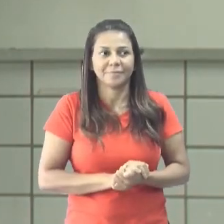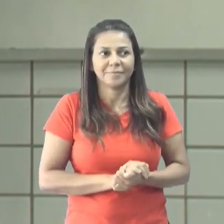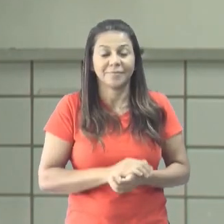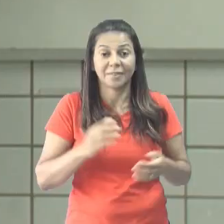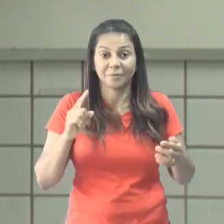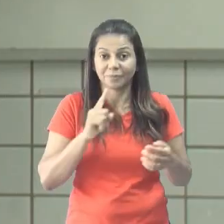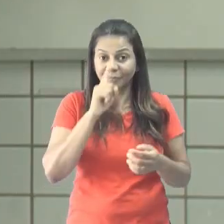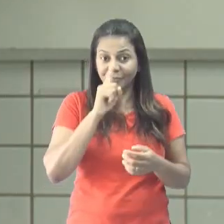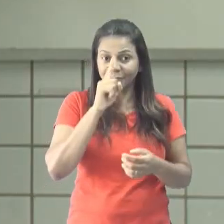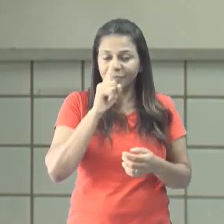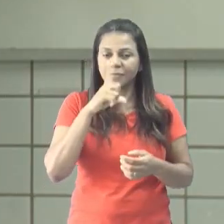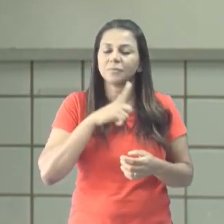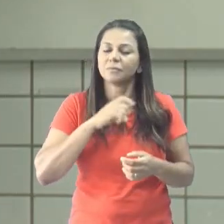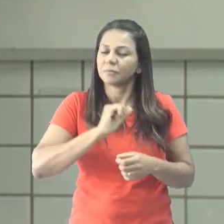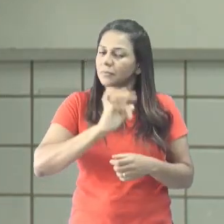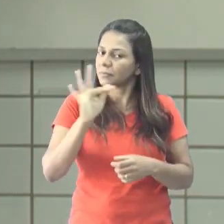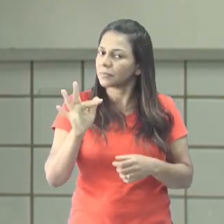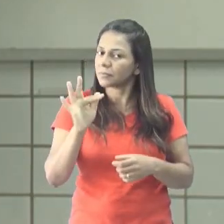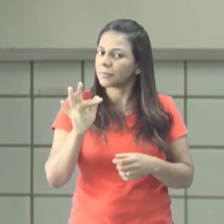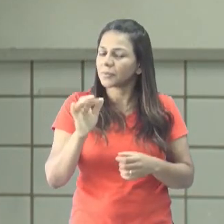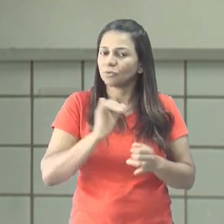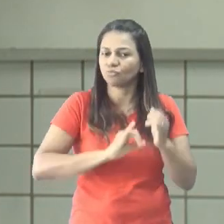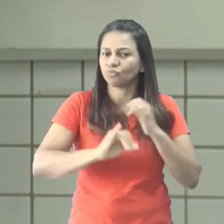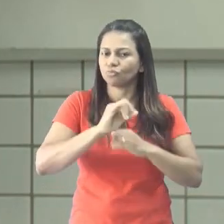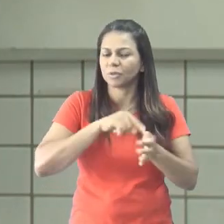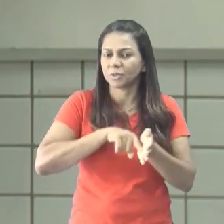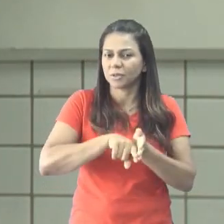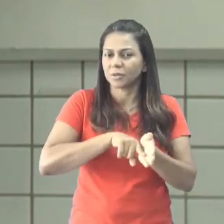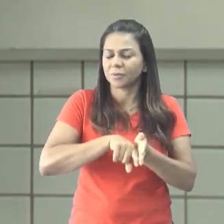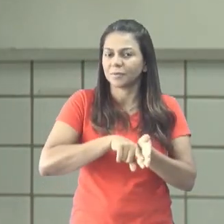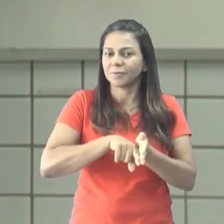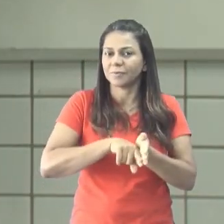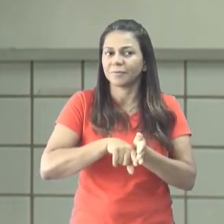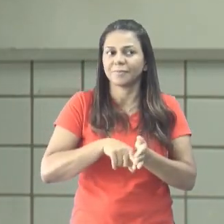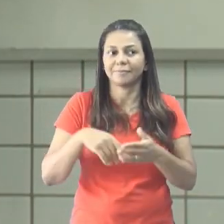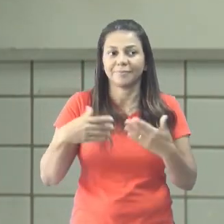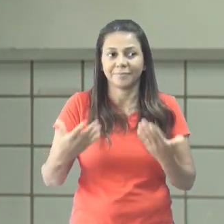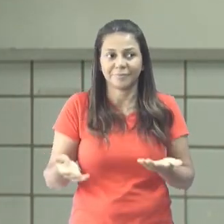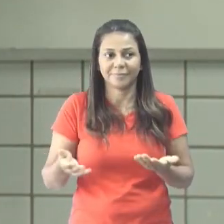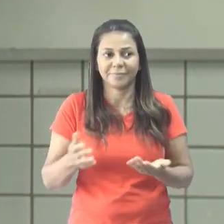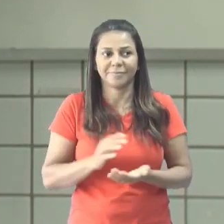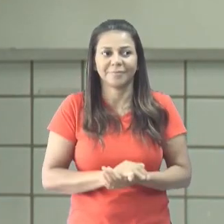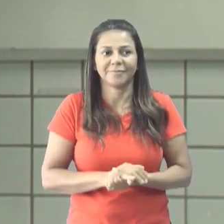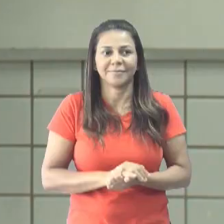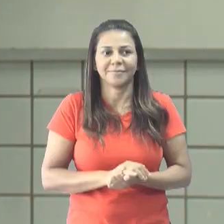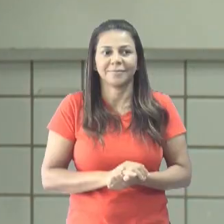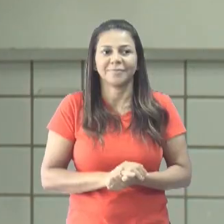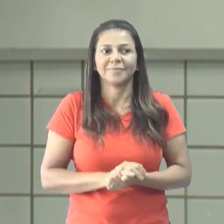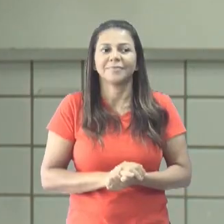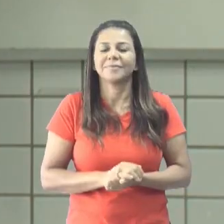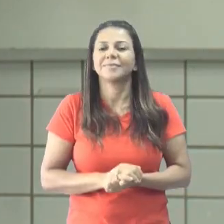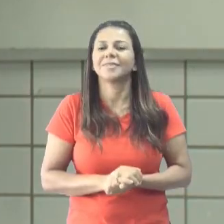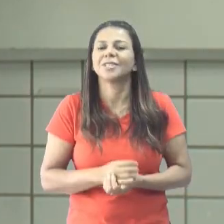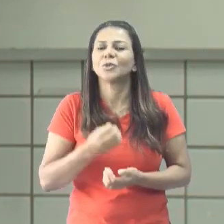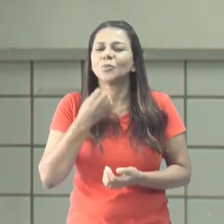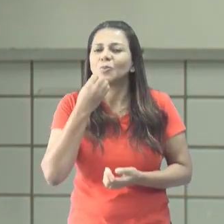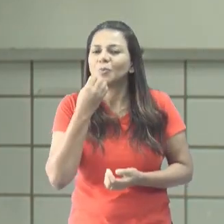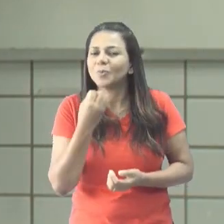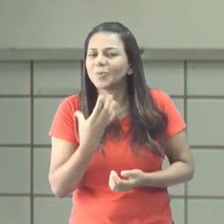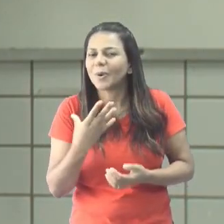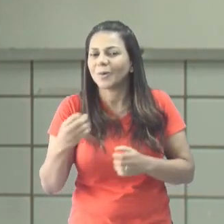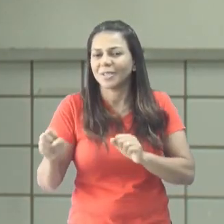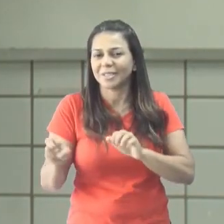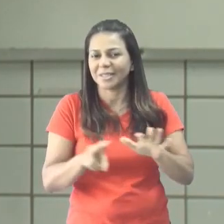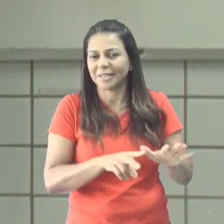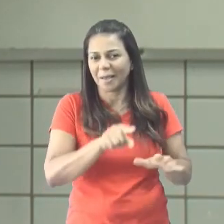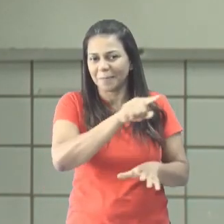aqui, claro, algumas referências e, lógico, o meu desejo de uma excelente semana